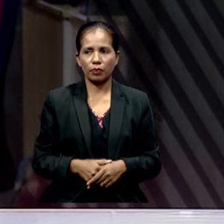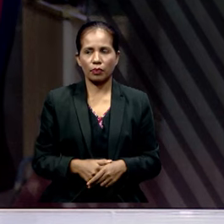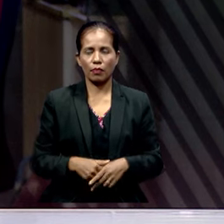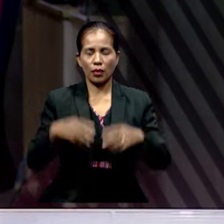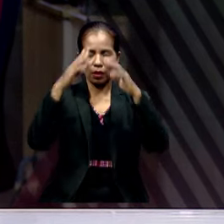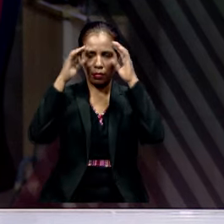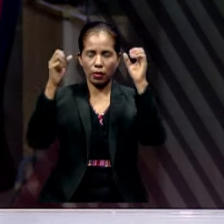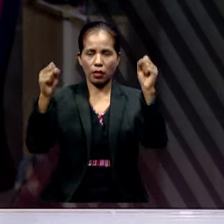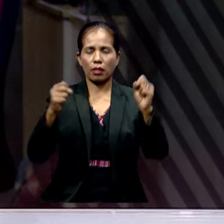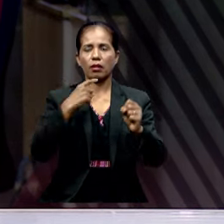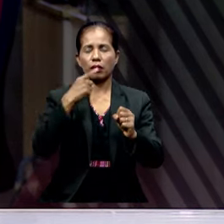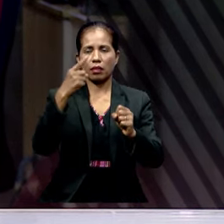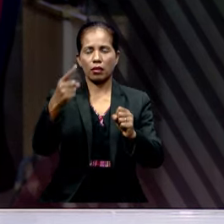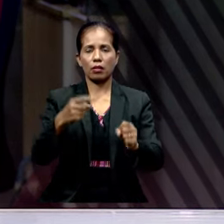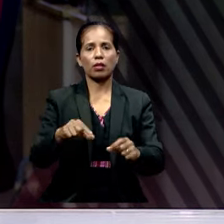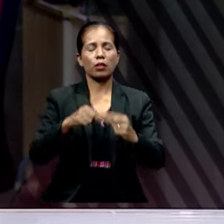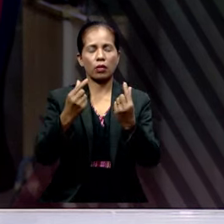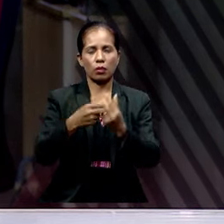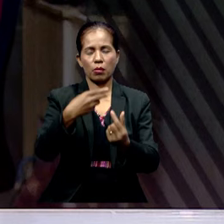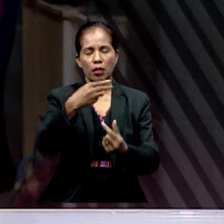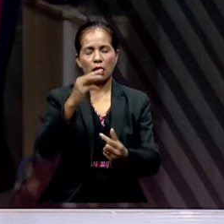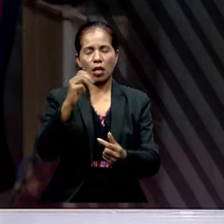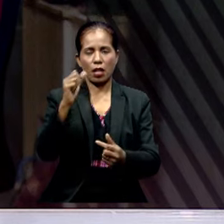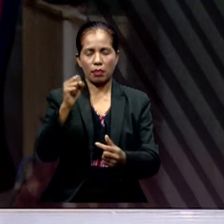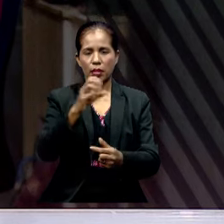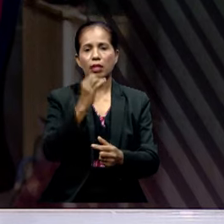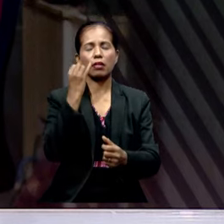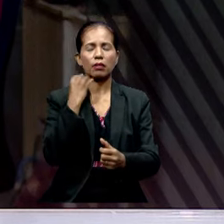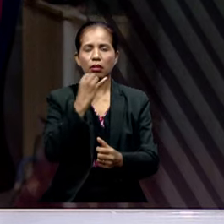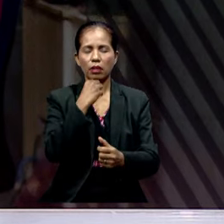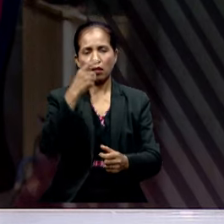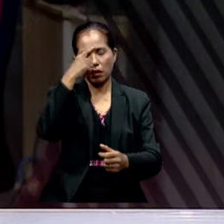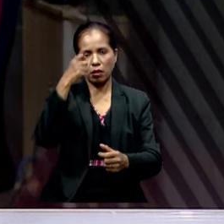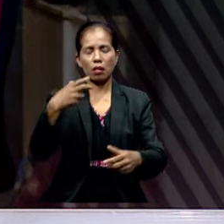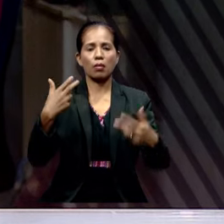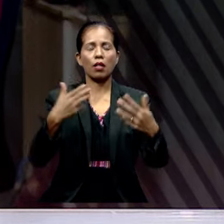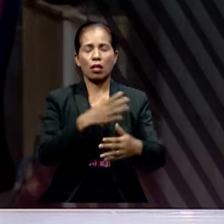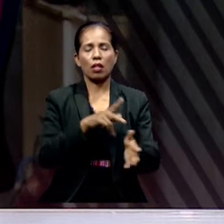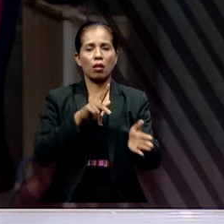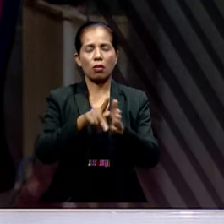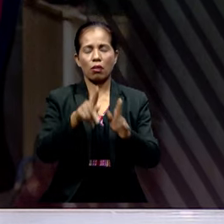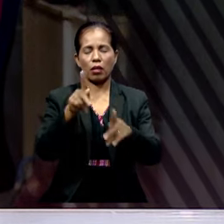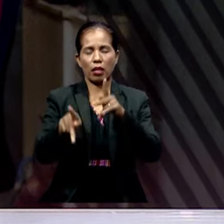Presidente da República condena acto grupo Hamas no Israel, também o ema civil.